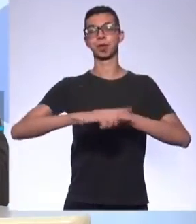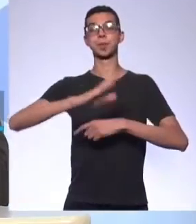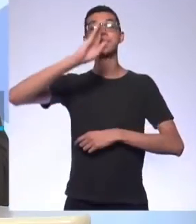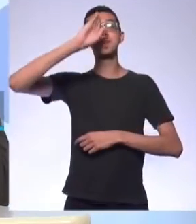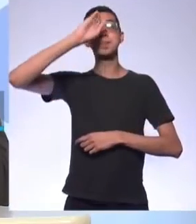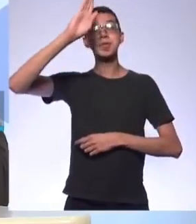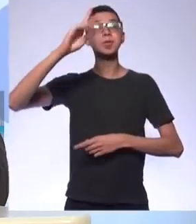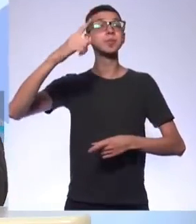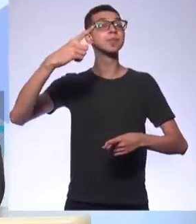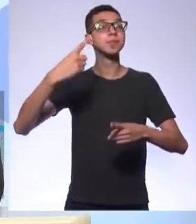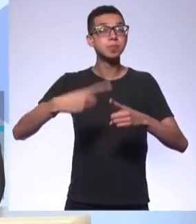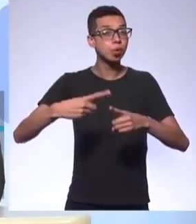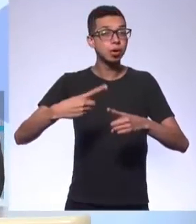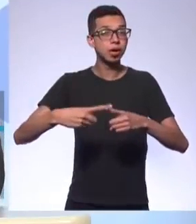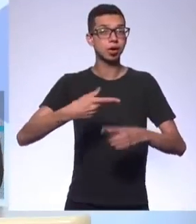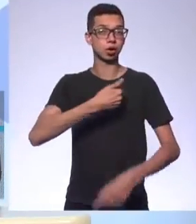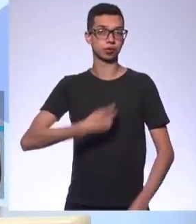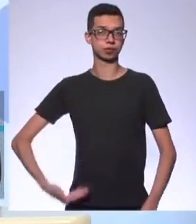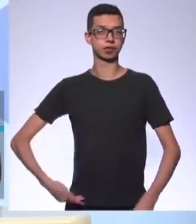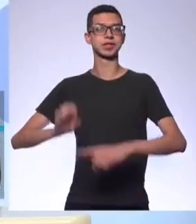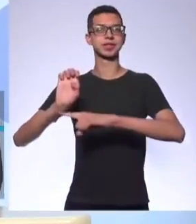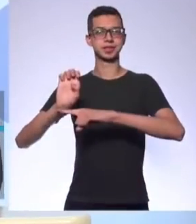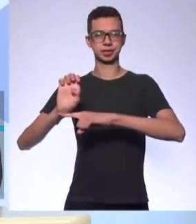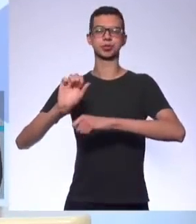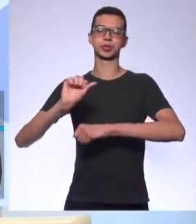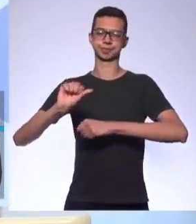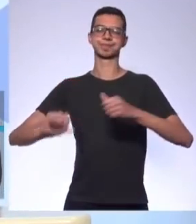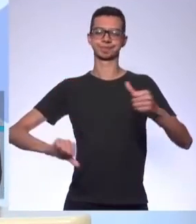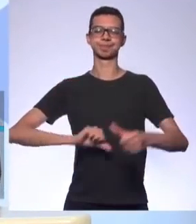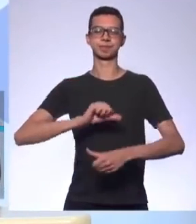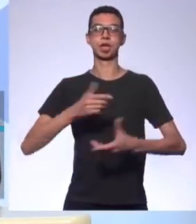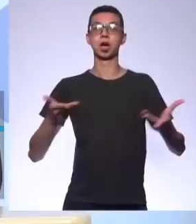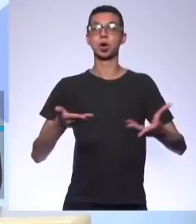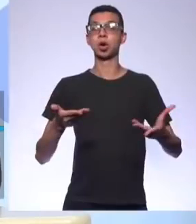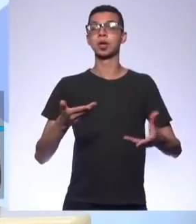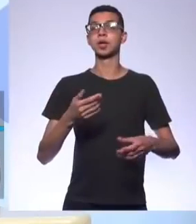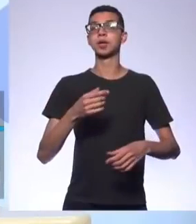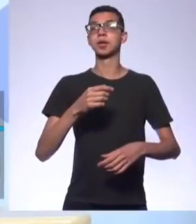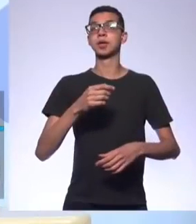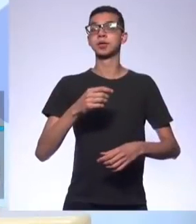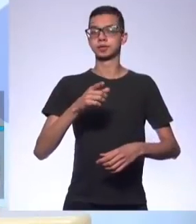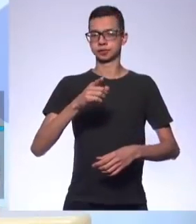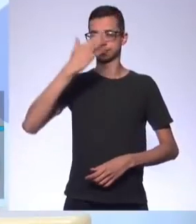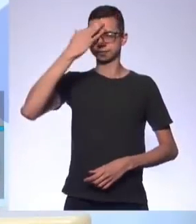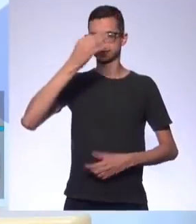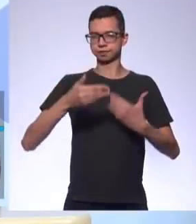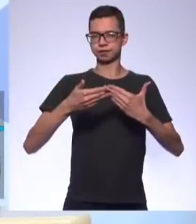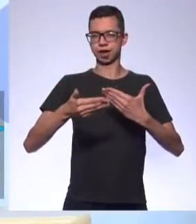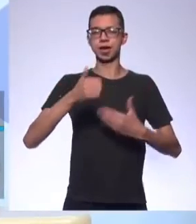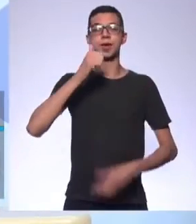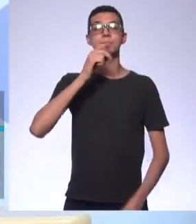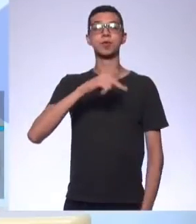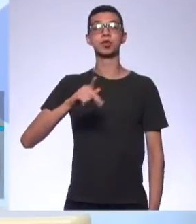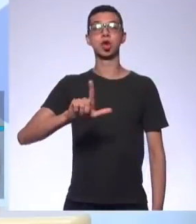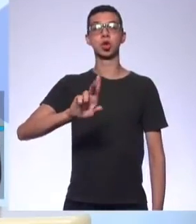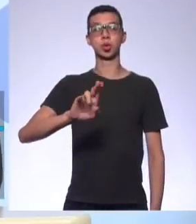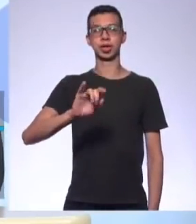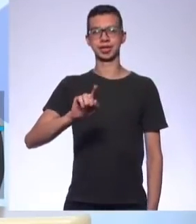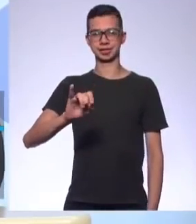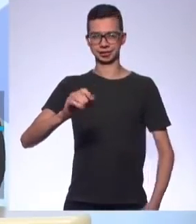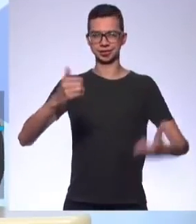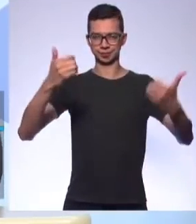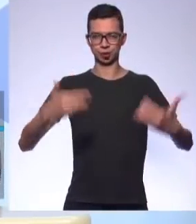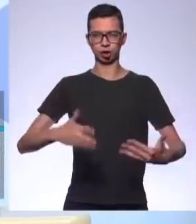Então, nós agora vamos ver como que esses totalitarismos que a professora Luiz falou, como que esses